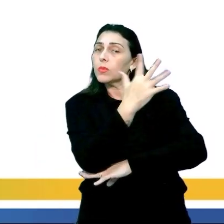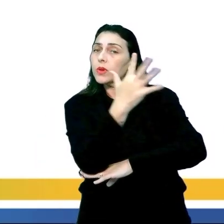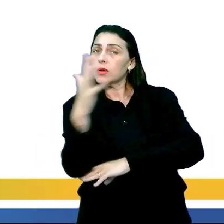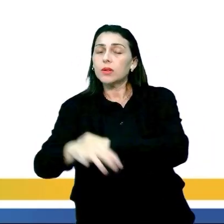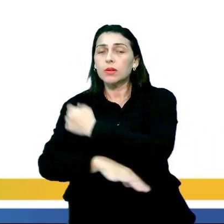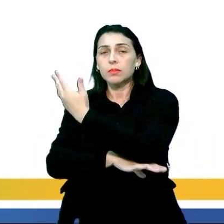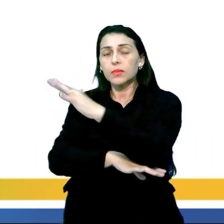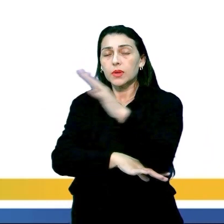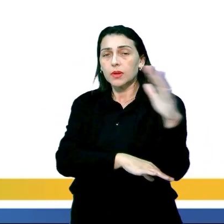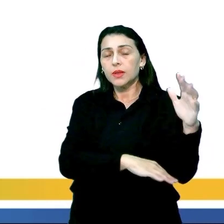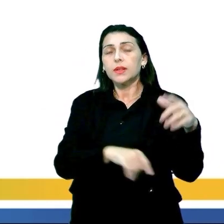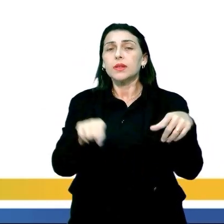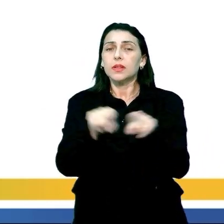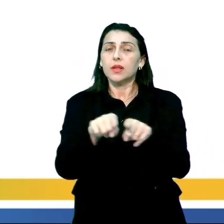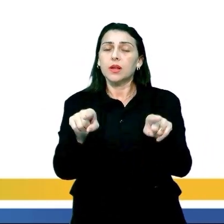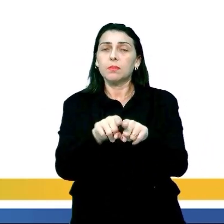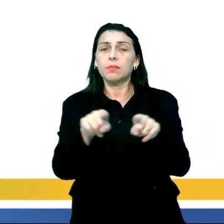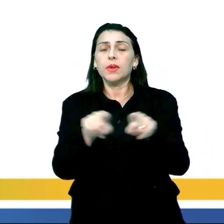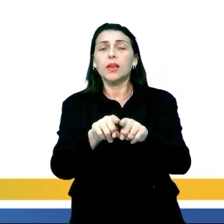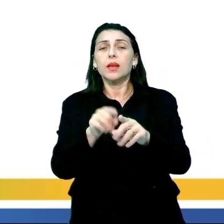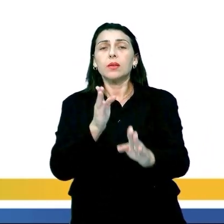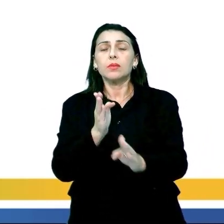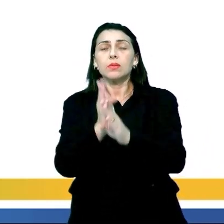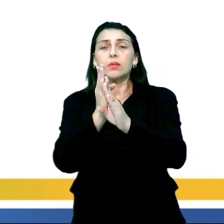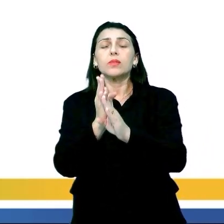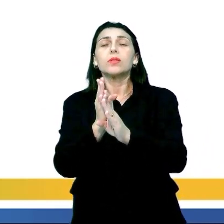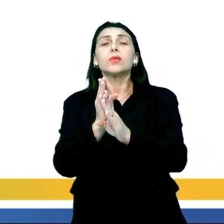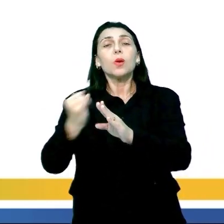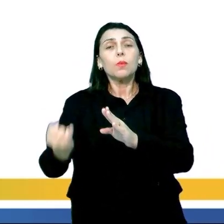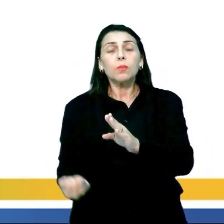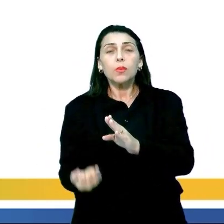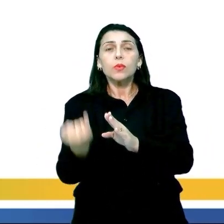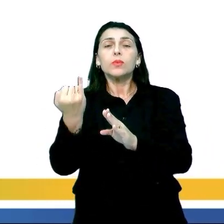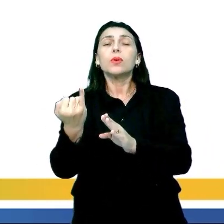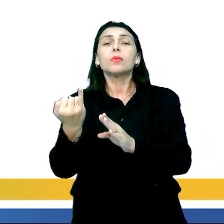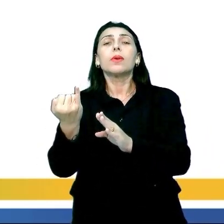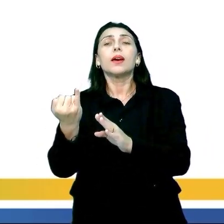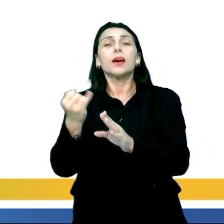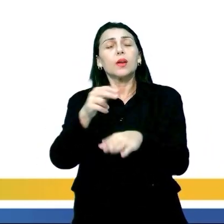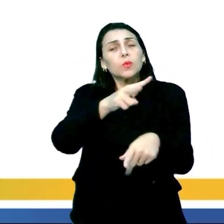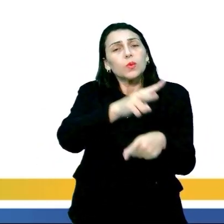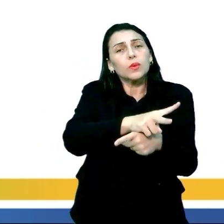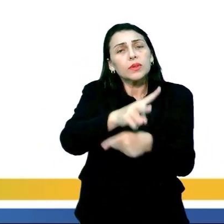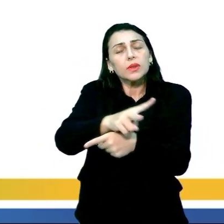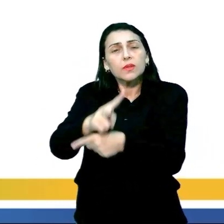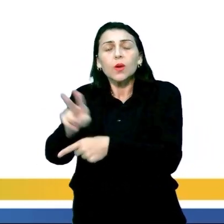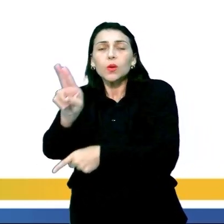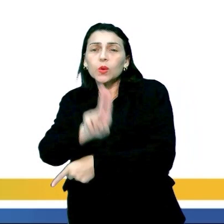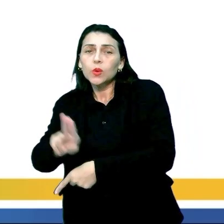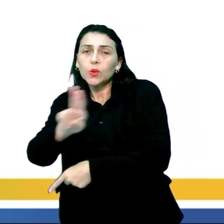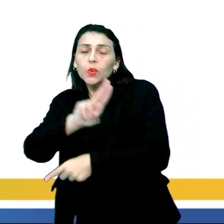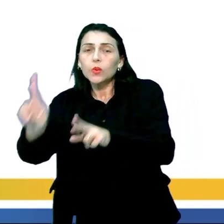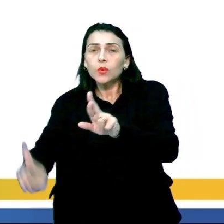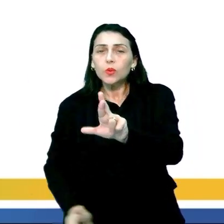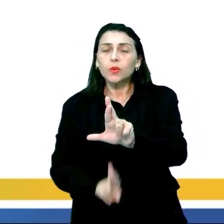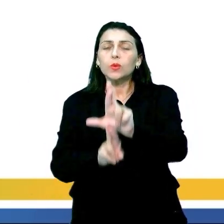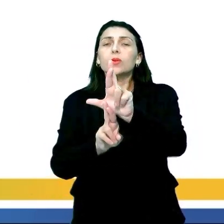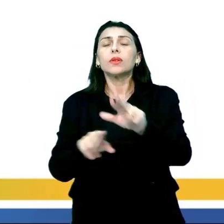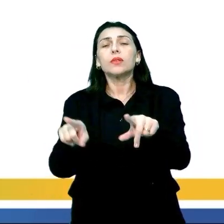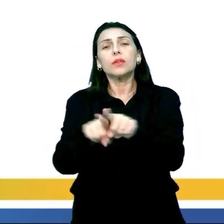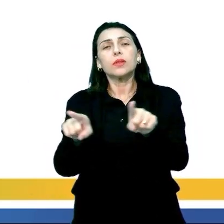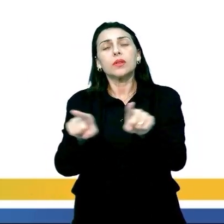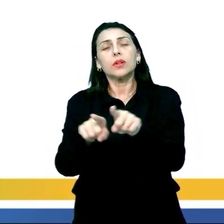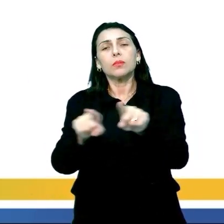ambientais, também a identificação de oportunidades para conservação e uso sustentável e